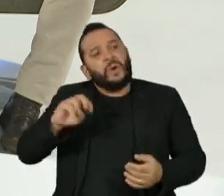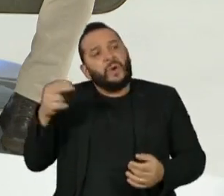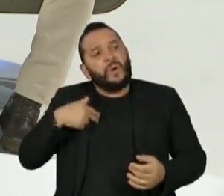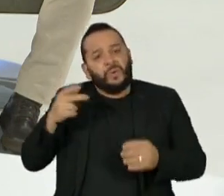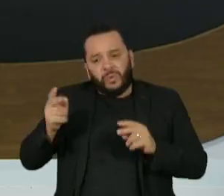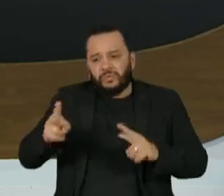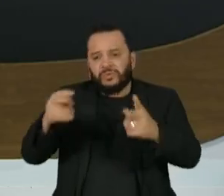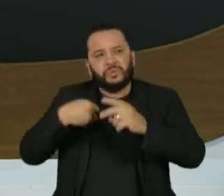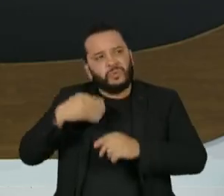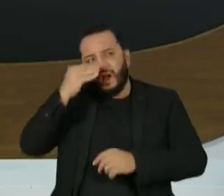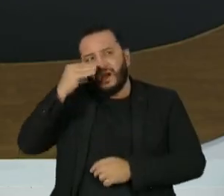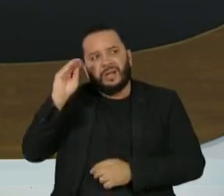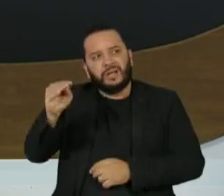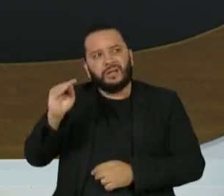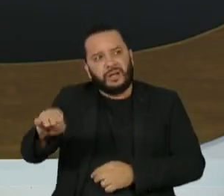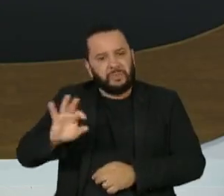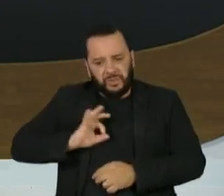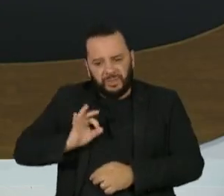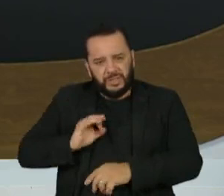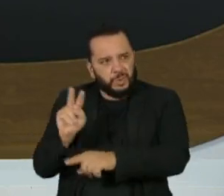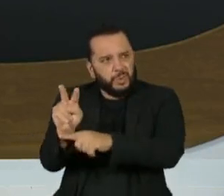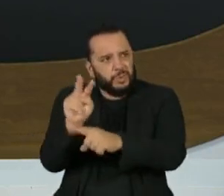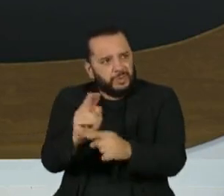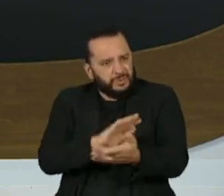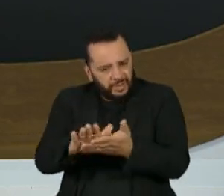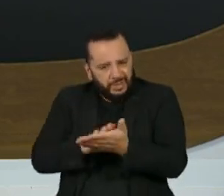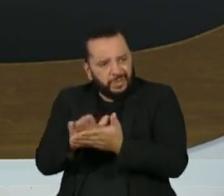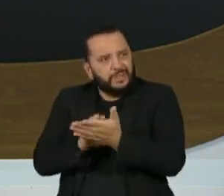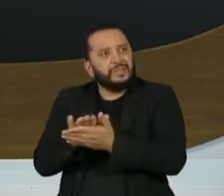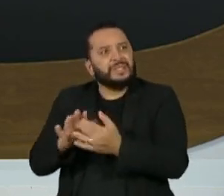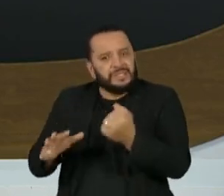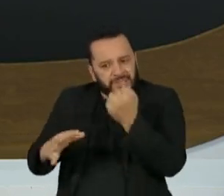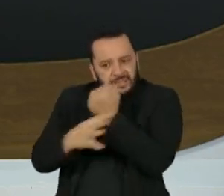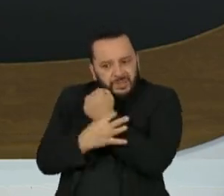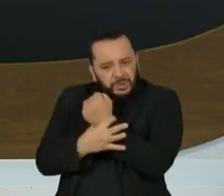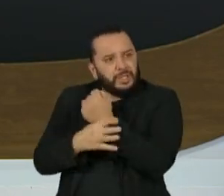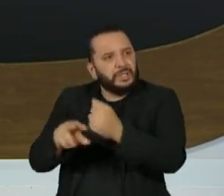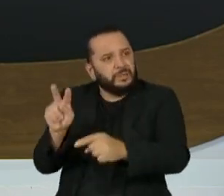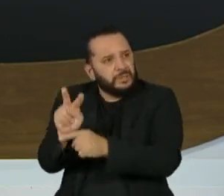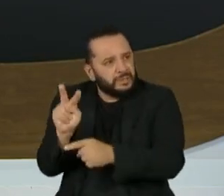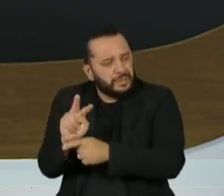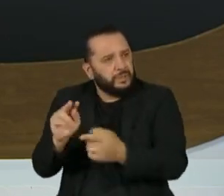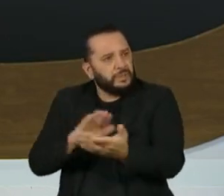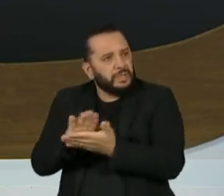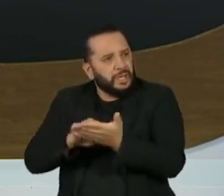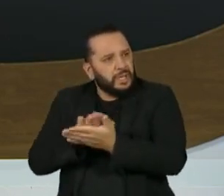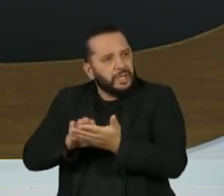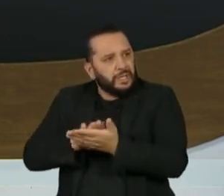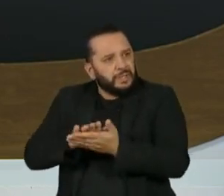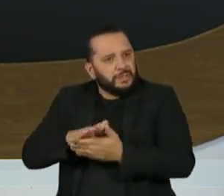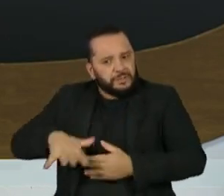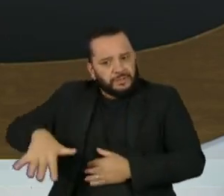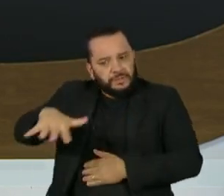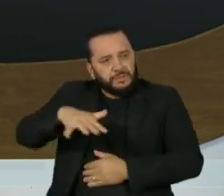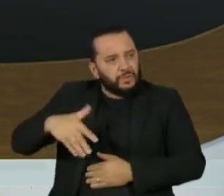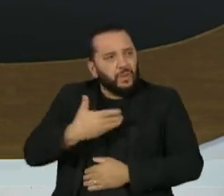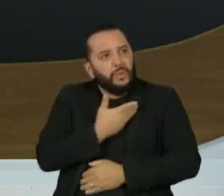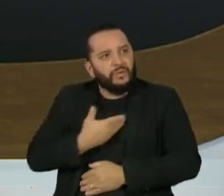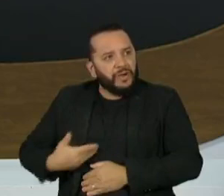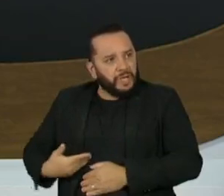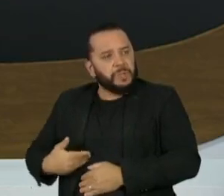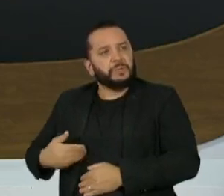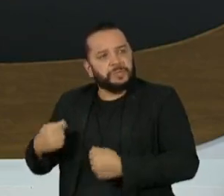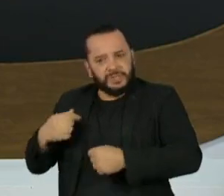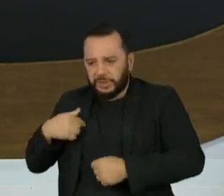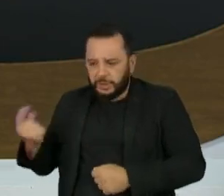região sem a presença do estado para garantir a segurança e garantir que o estado é tem ali alguma presença